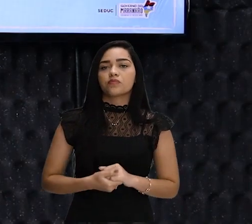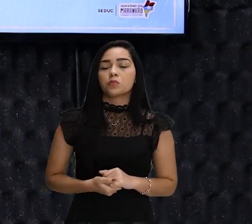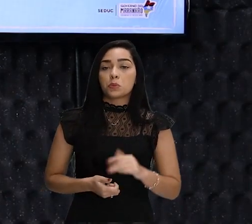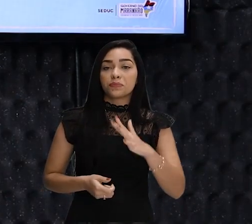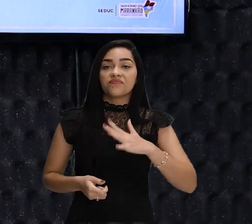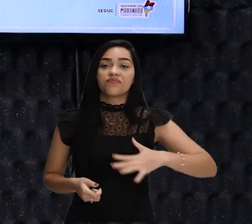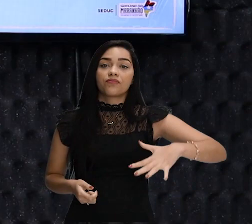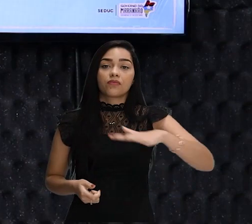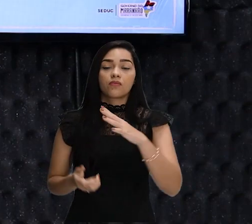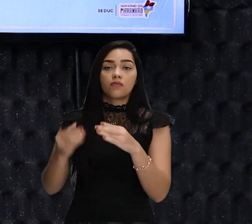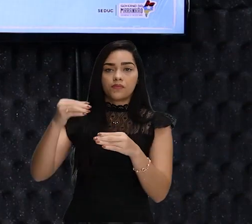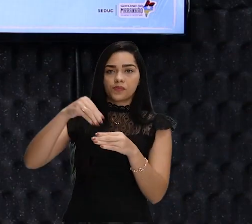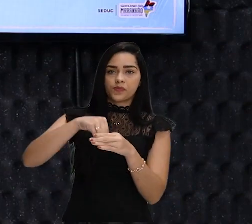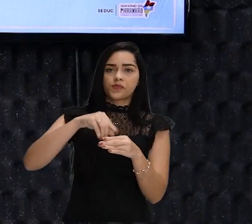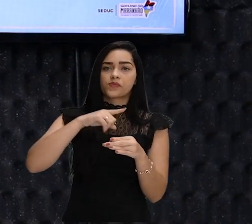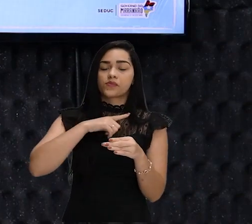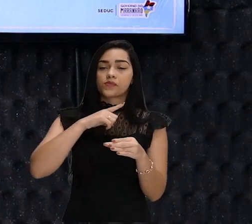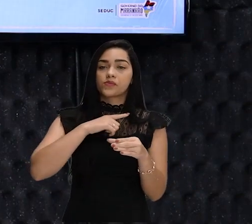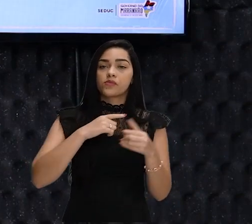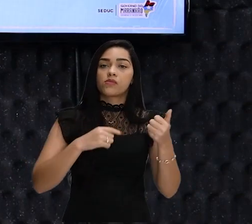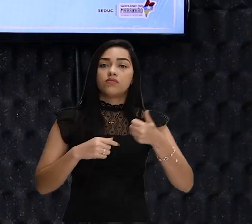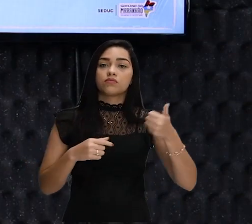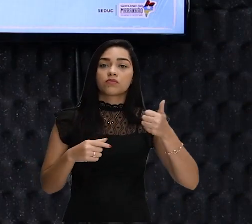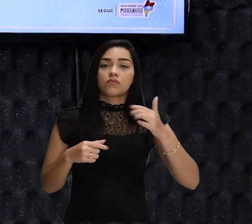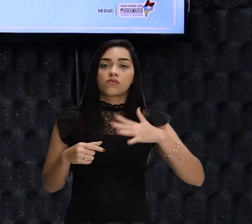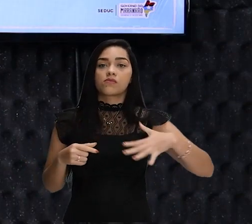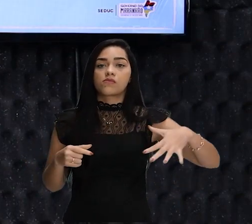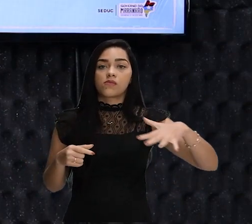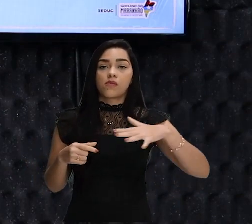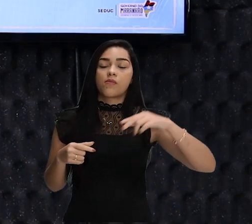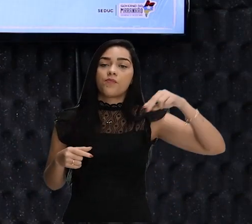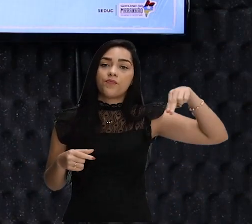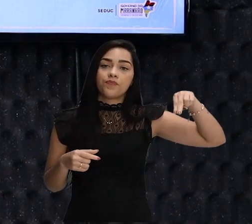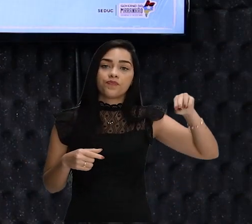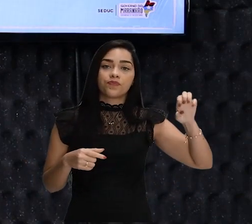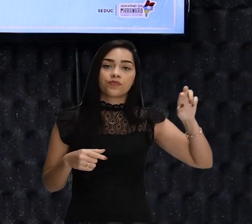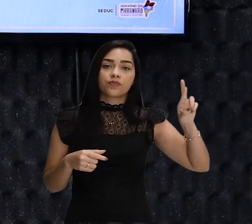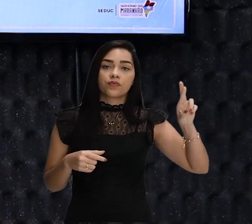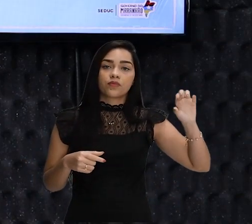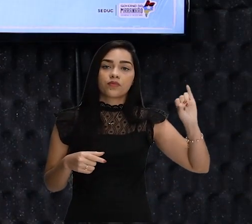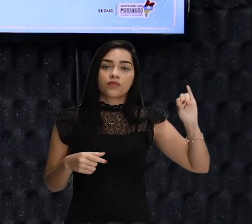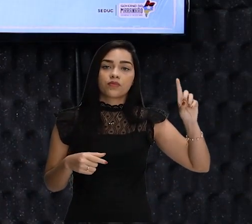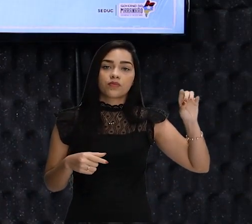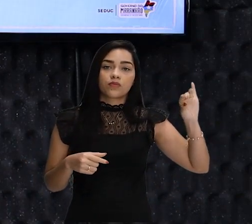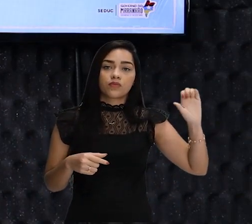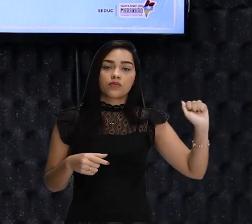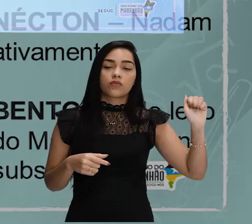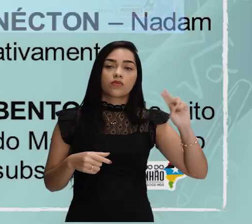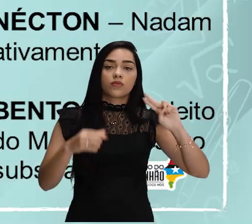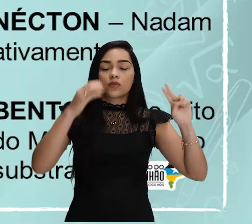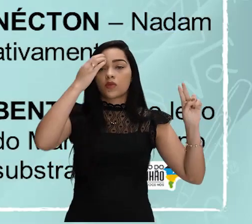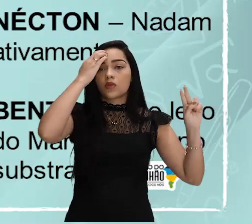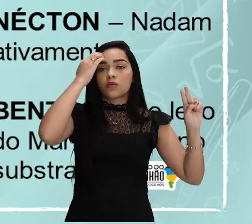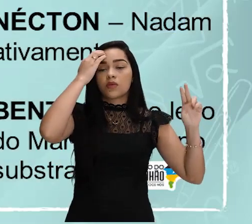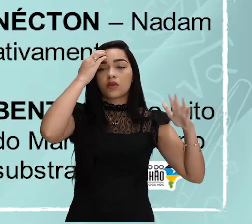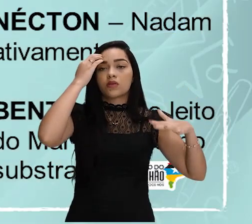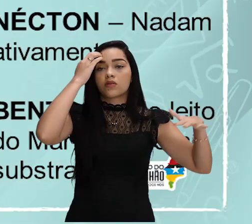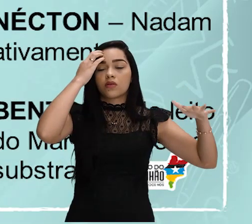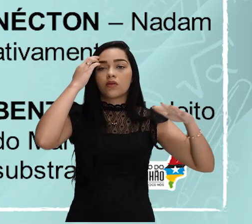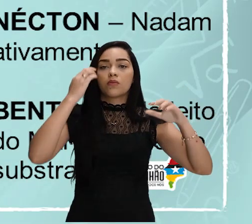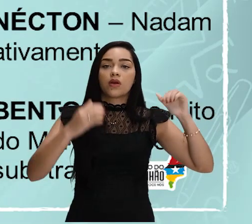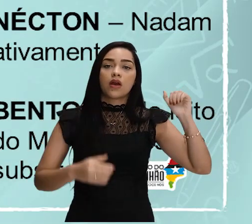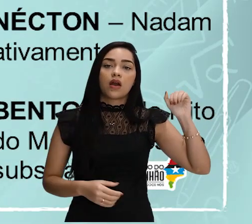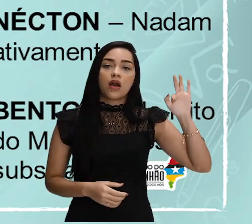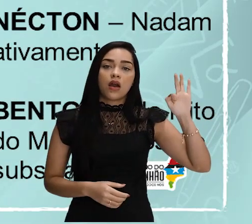aqui, dentre eles, a primeira zona, que é a zona nerítica, a gente vai chamar de zona